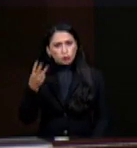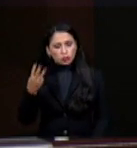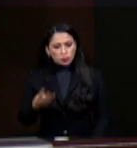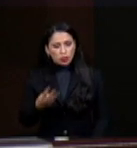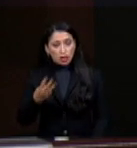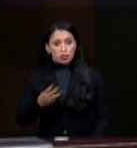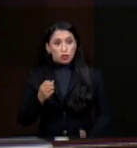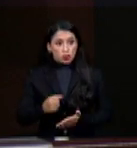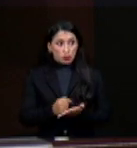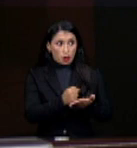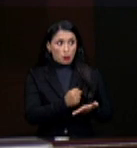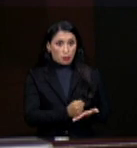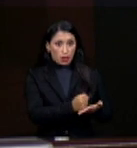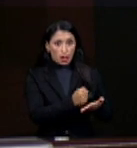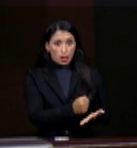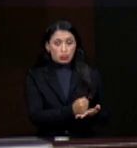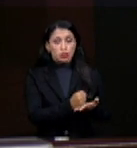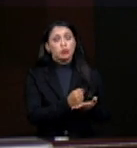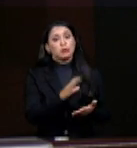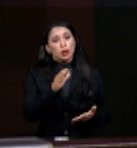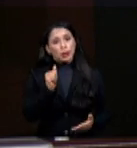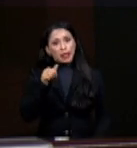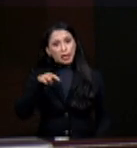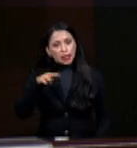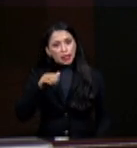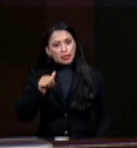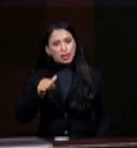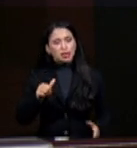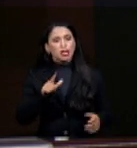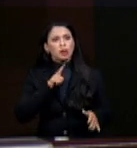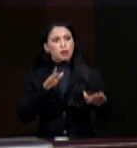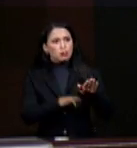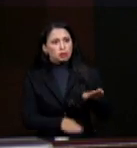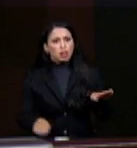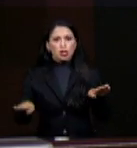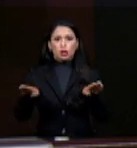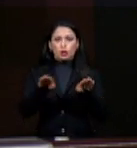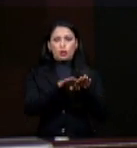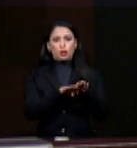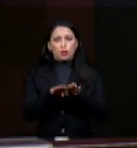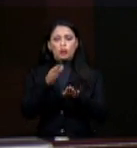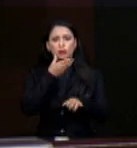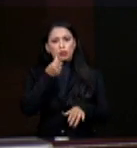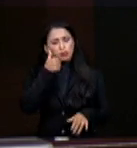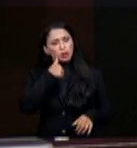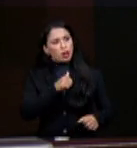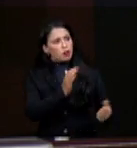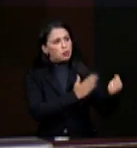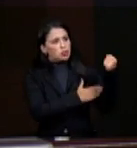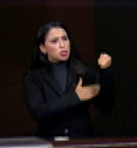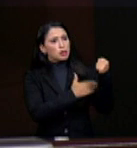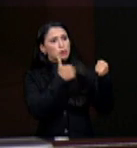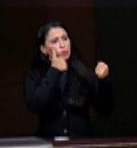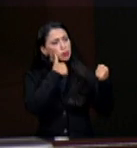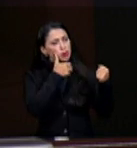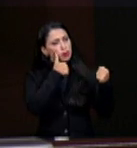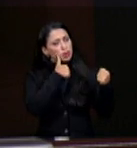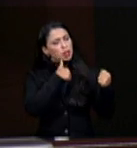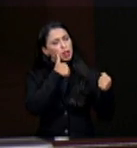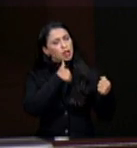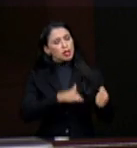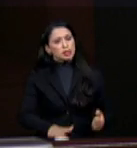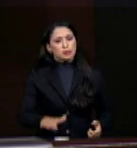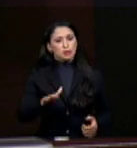Canadá abordaram exclusivamente os temas de igualdade de gênero, empoderamento de mulheres e meninas e combate à